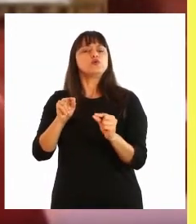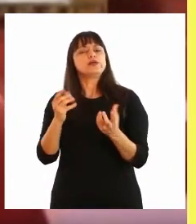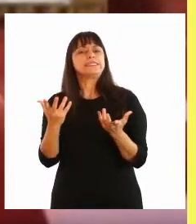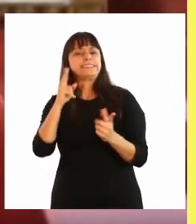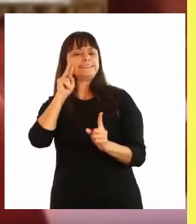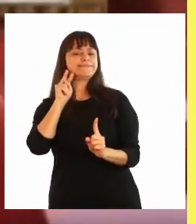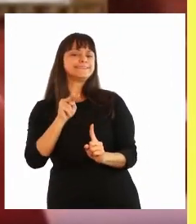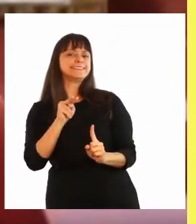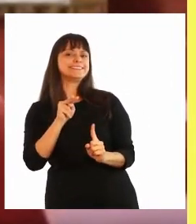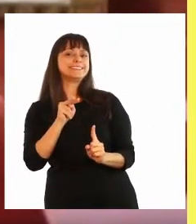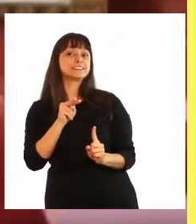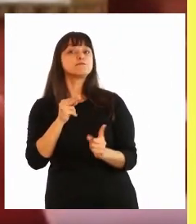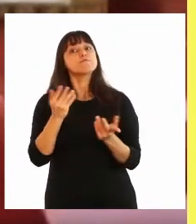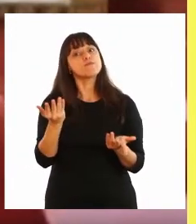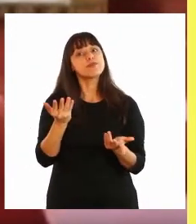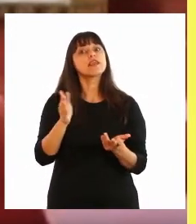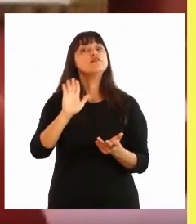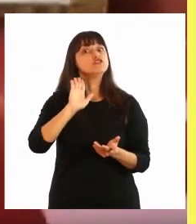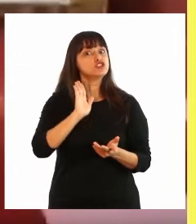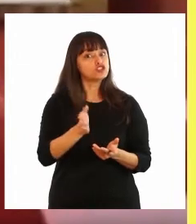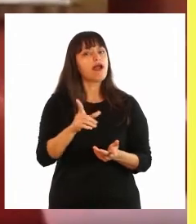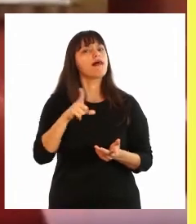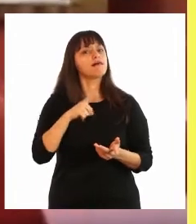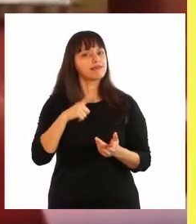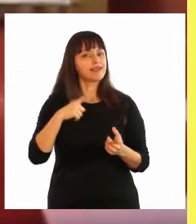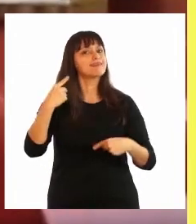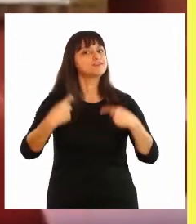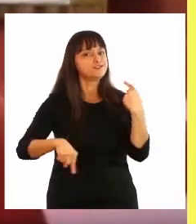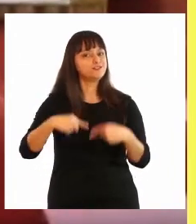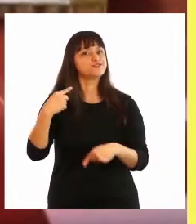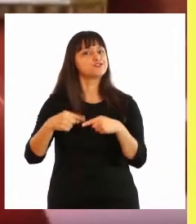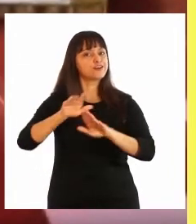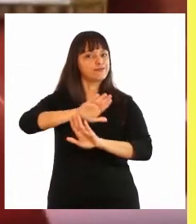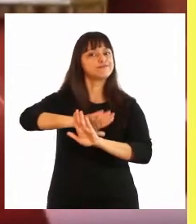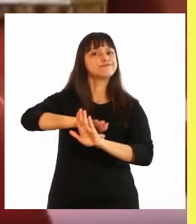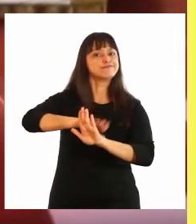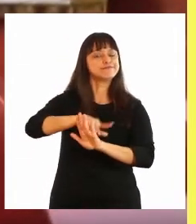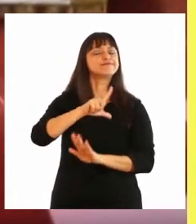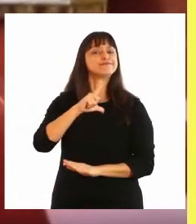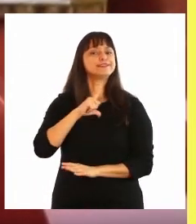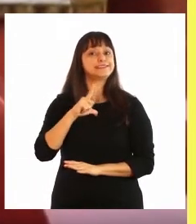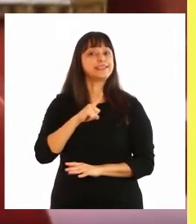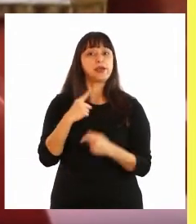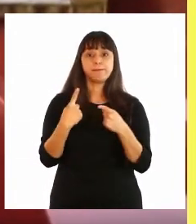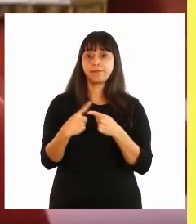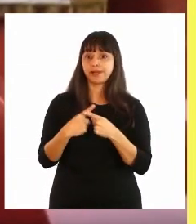e aí a gente já entra em algumas camadas de discussão, porque quando você fala a palavra